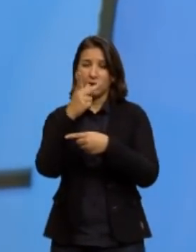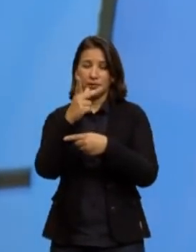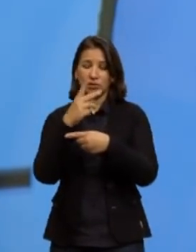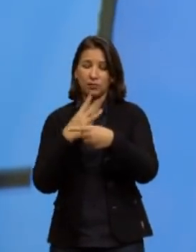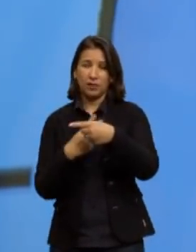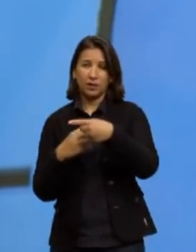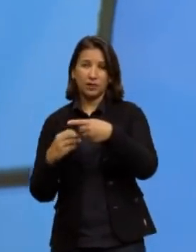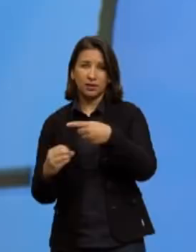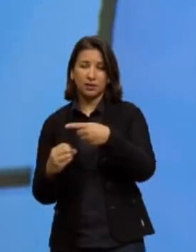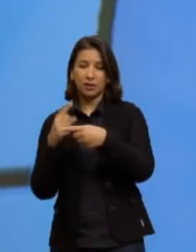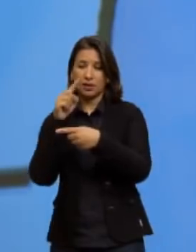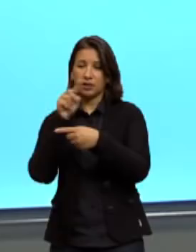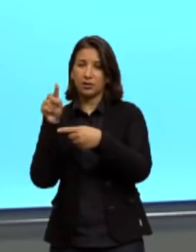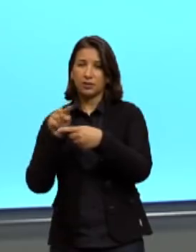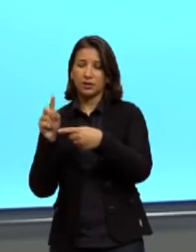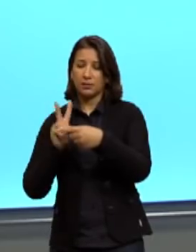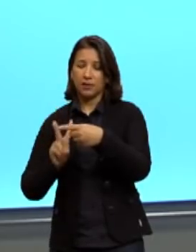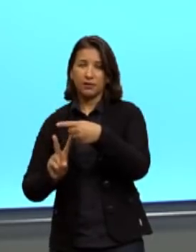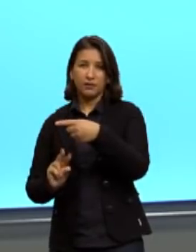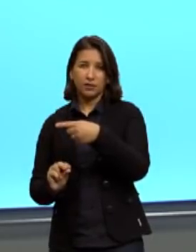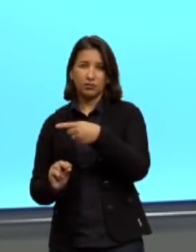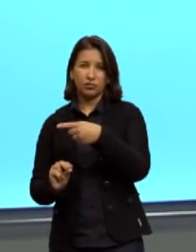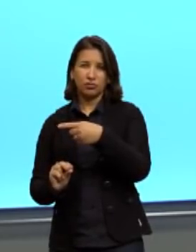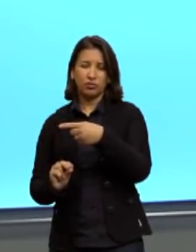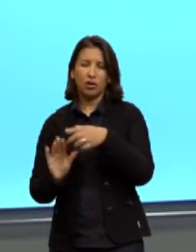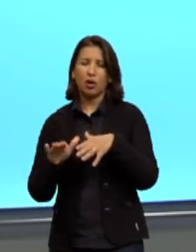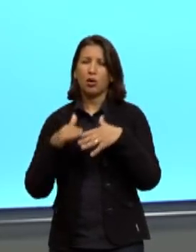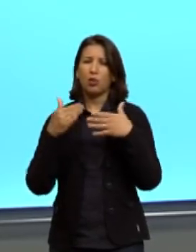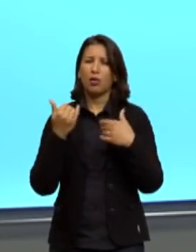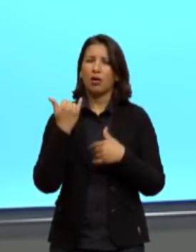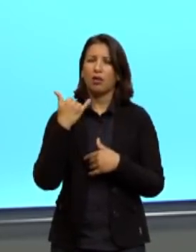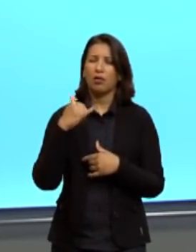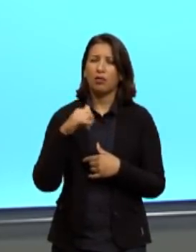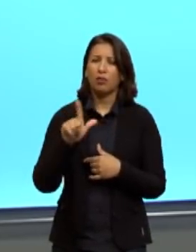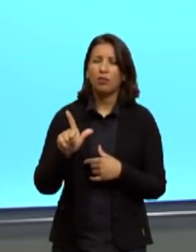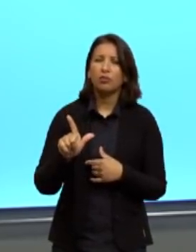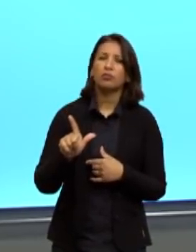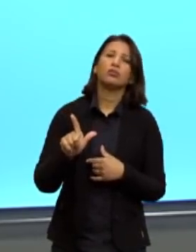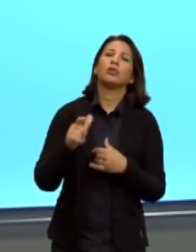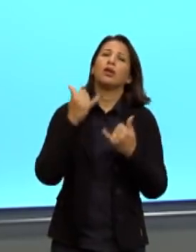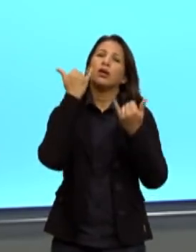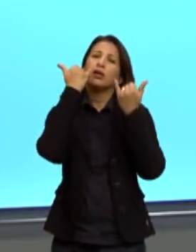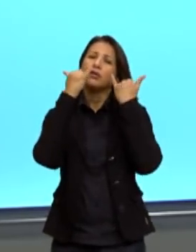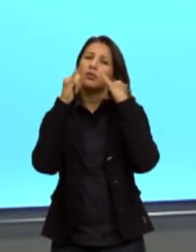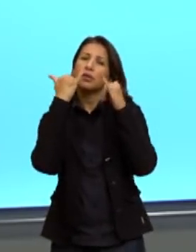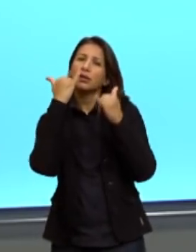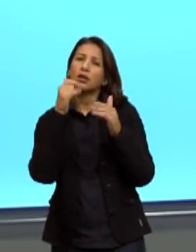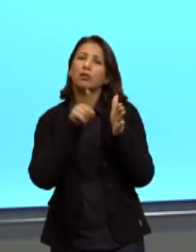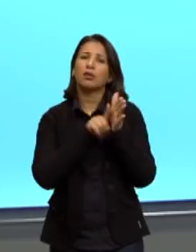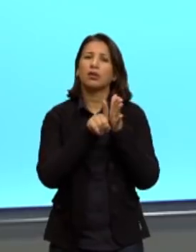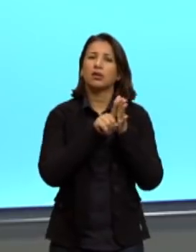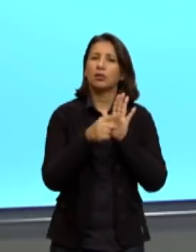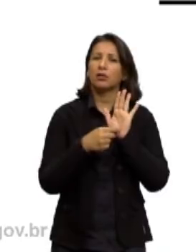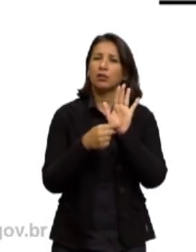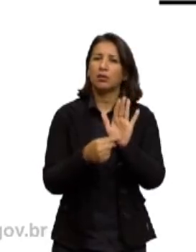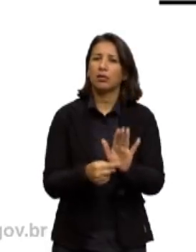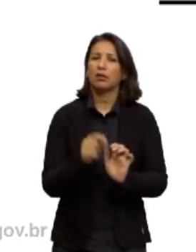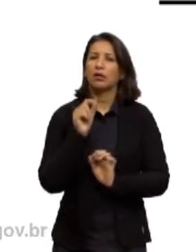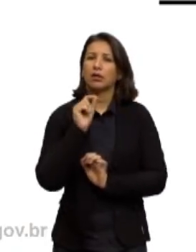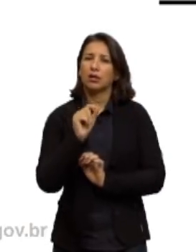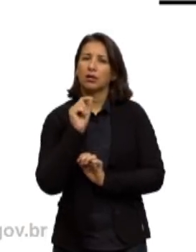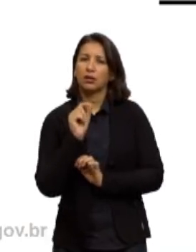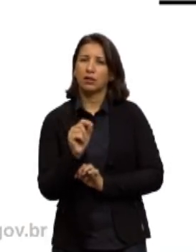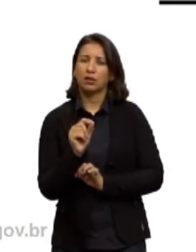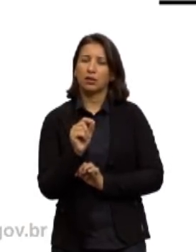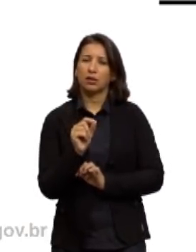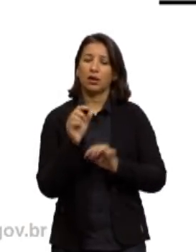30 assim como z tá 20 a informação que traz o enunciado da questão que a